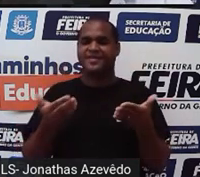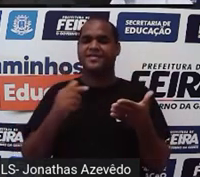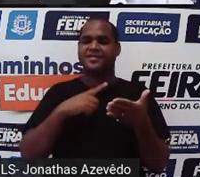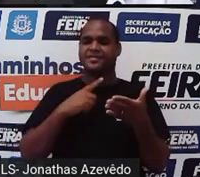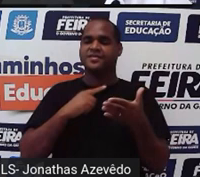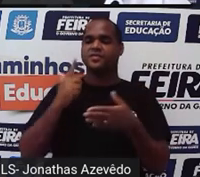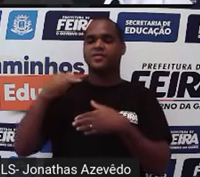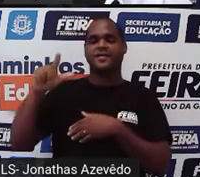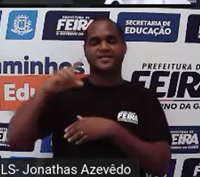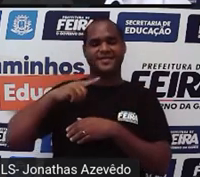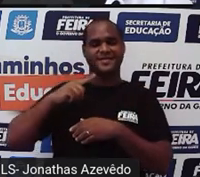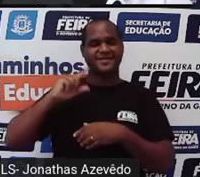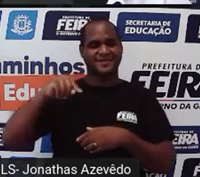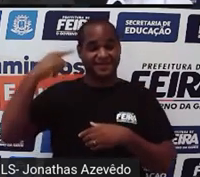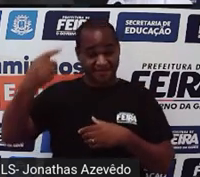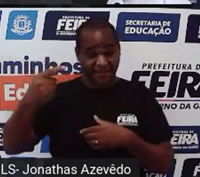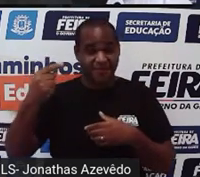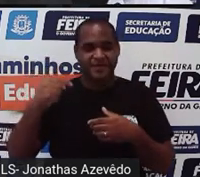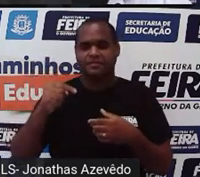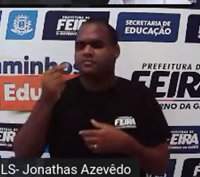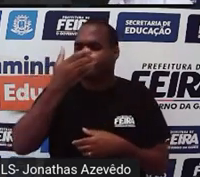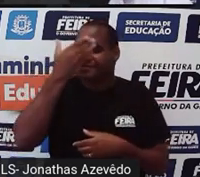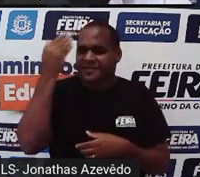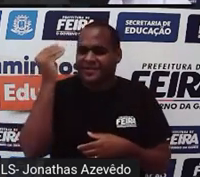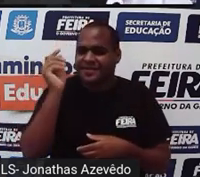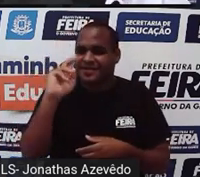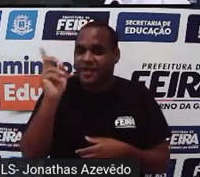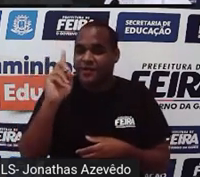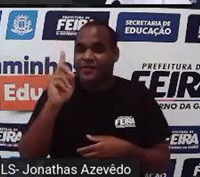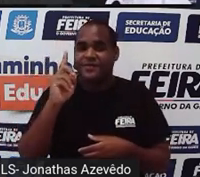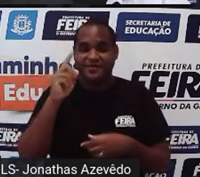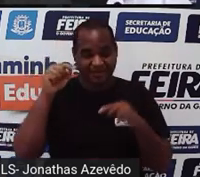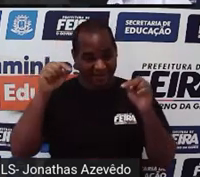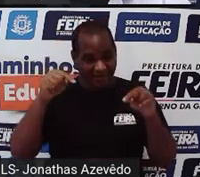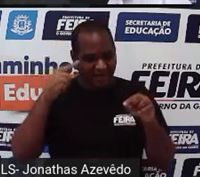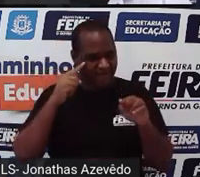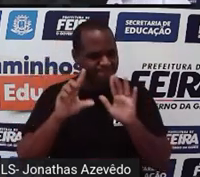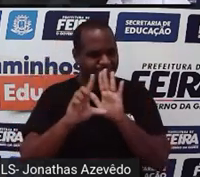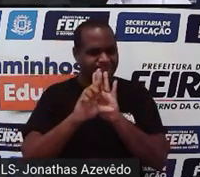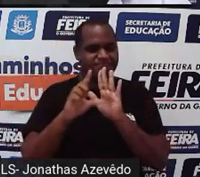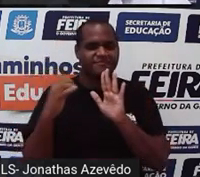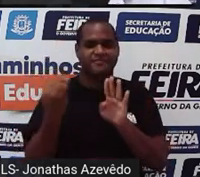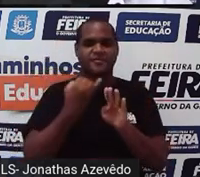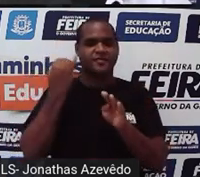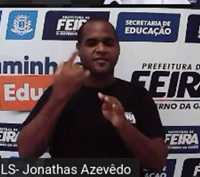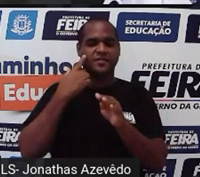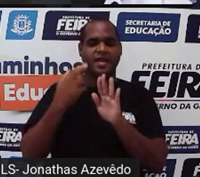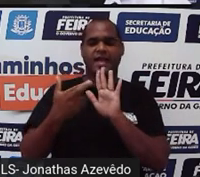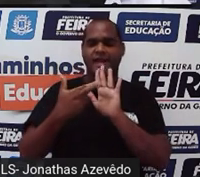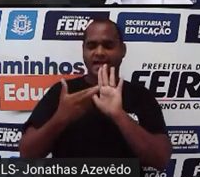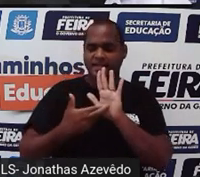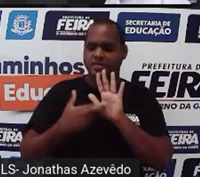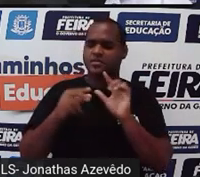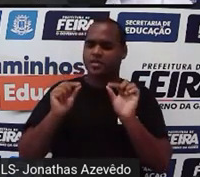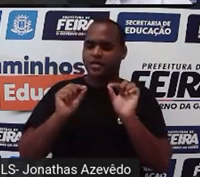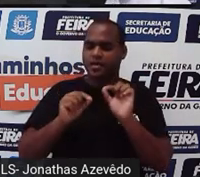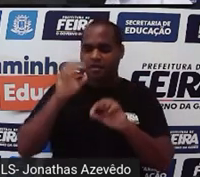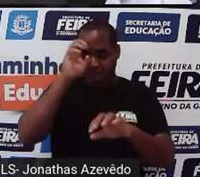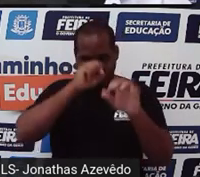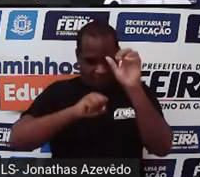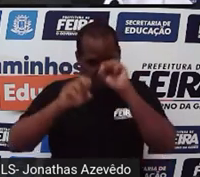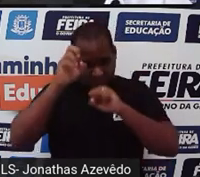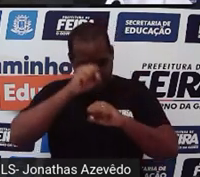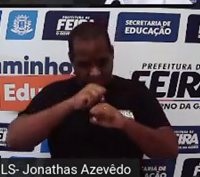desde já até a próxima não esquece do nosso lema a nossa regra para aprender